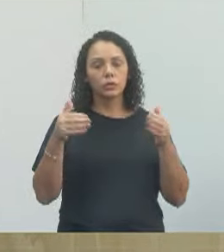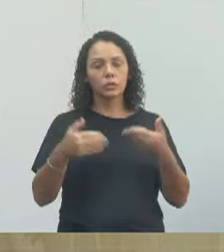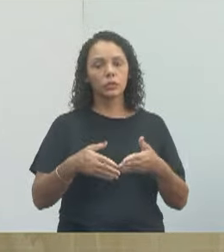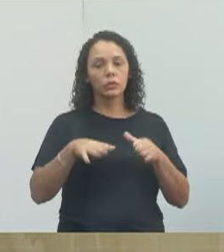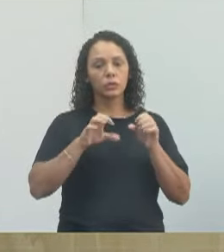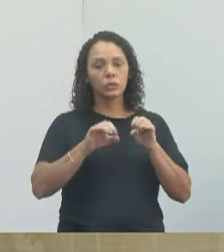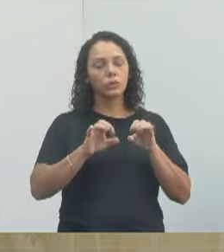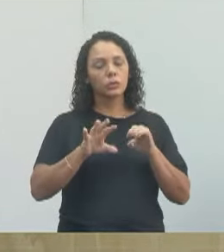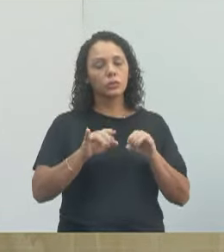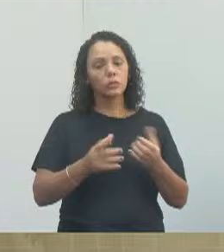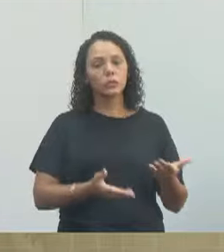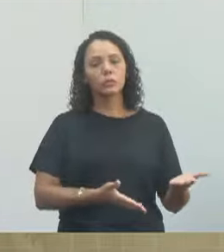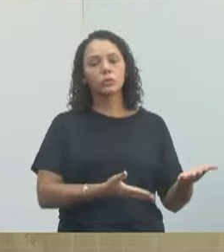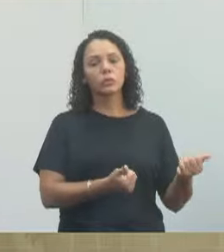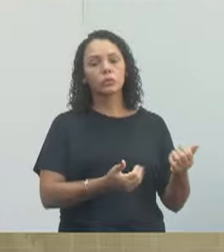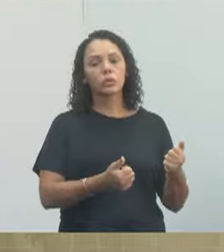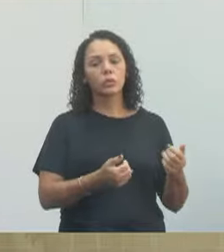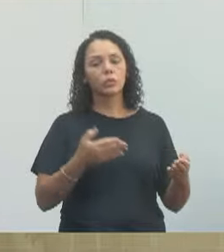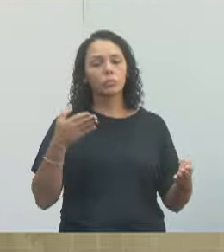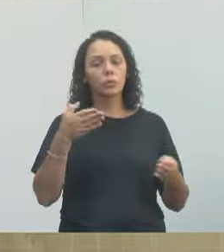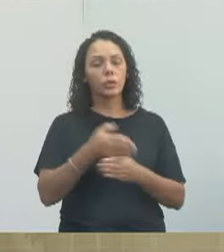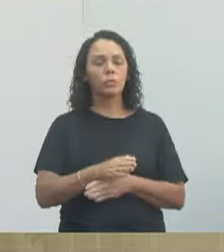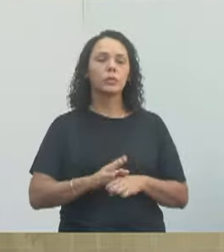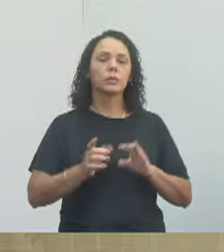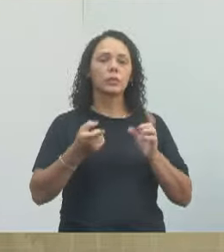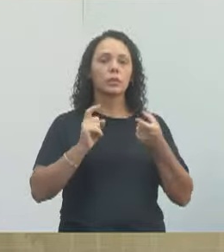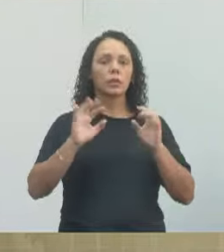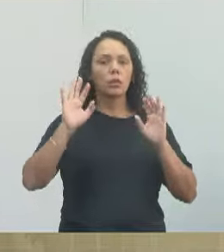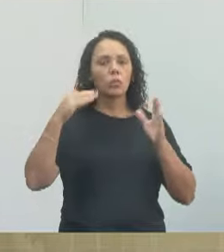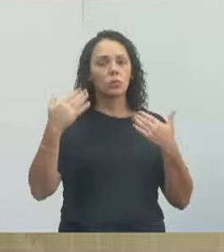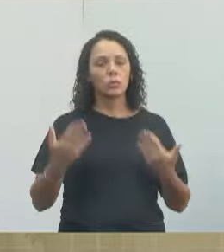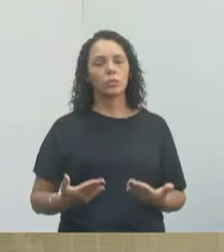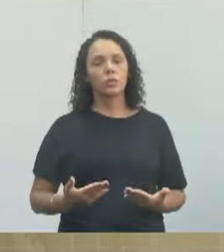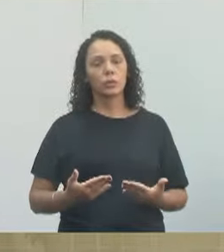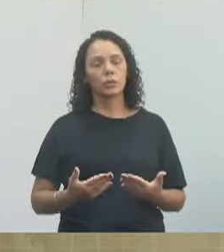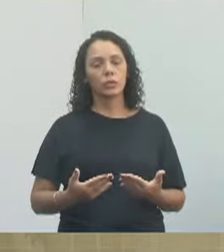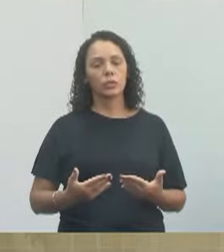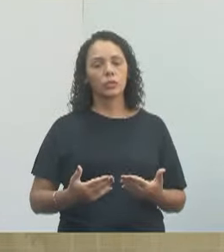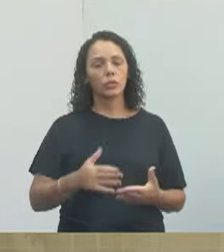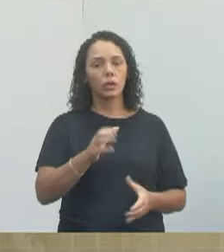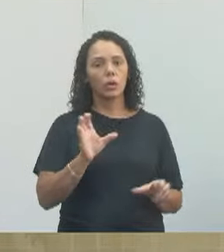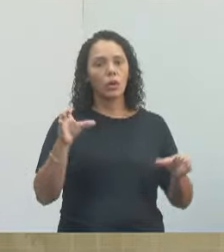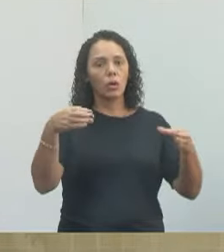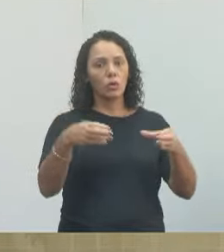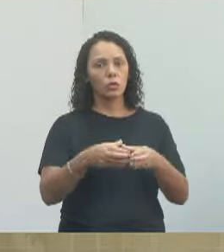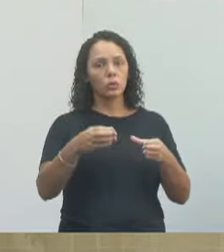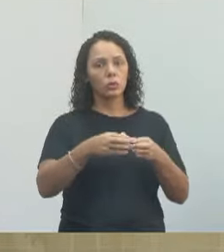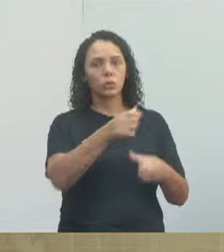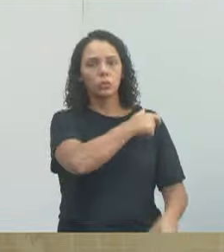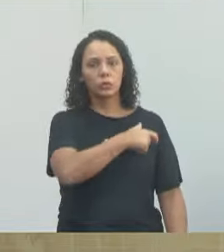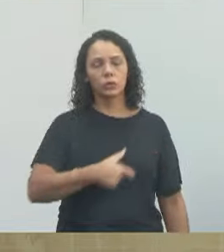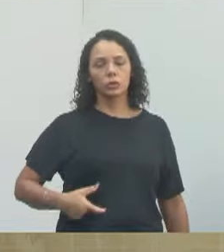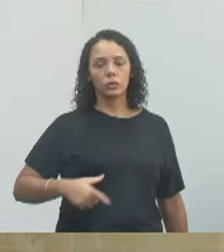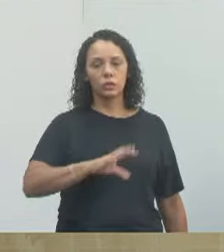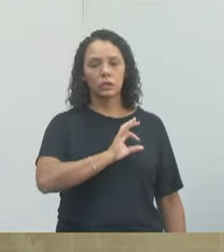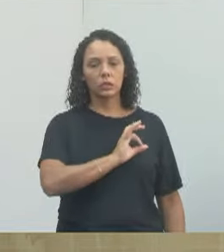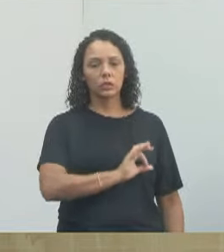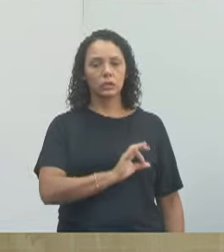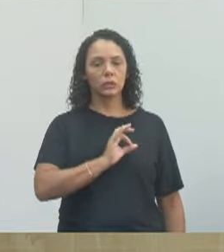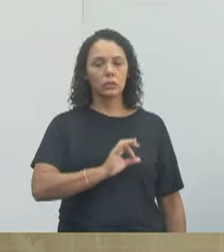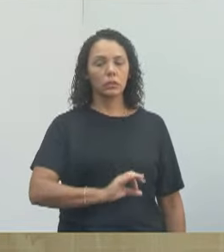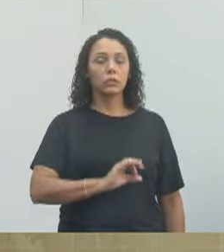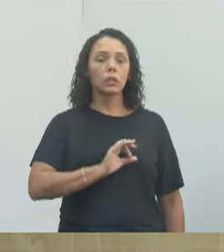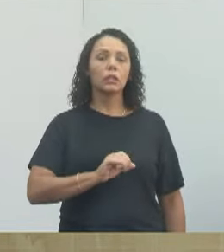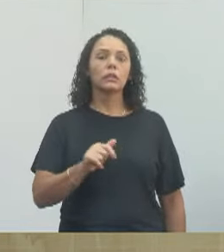dessa entidade por sua participação na sessão solene em homenagem ao Desbravadores luzeiros do Vale realizado